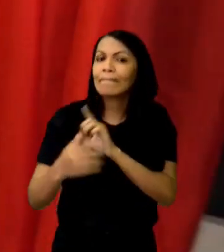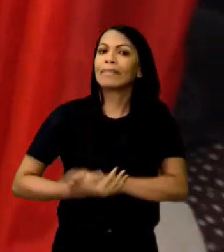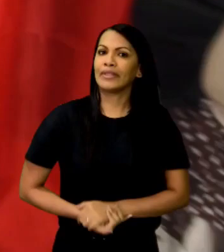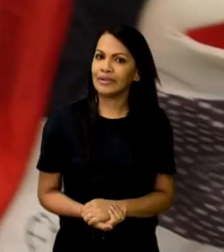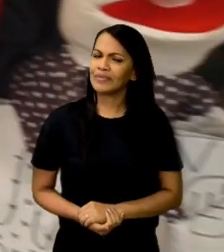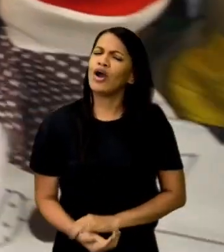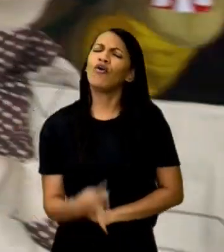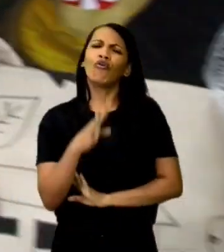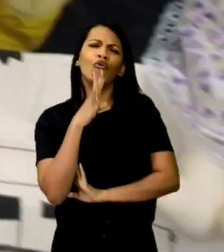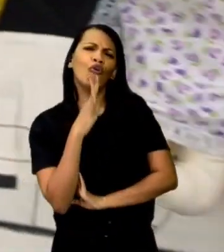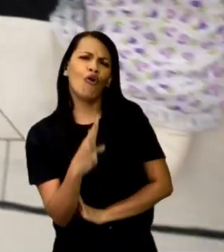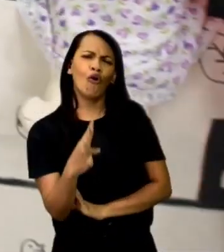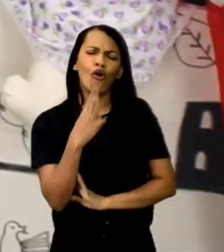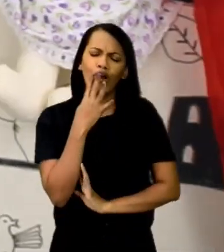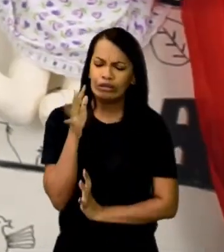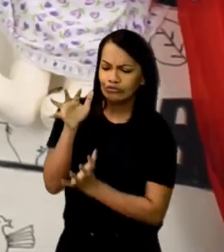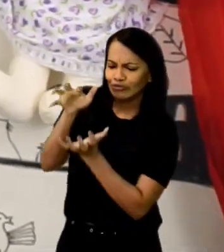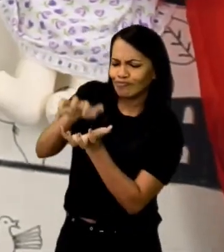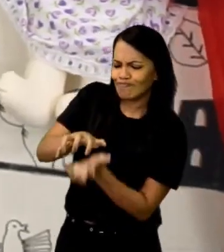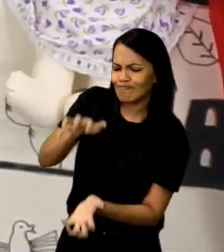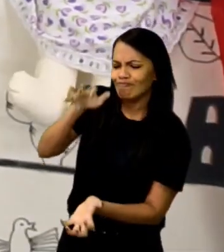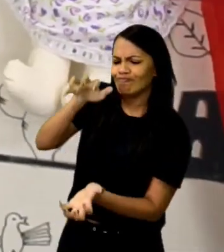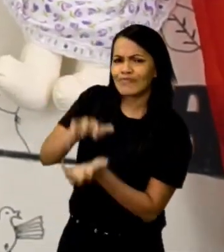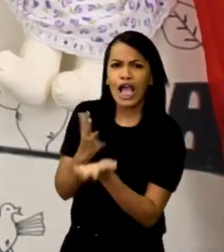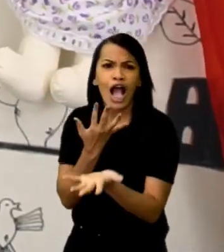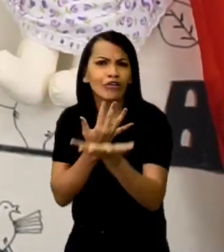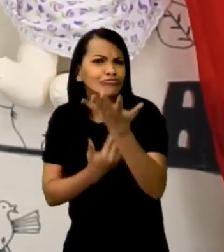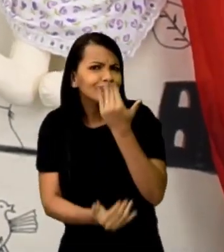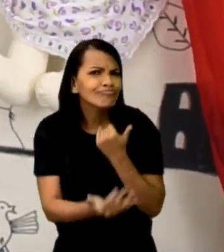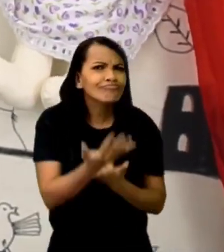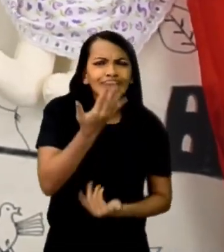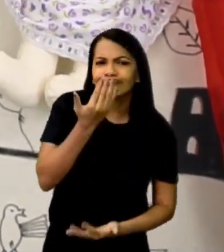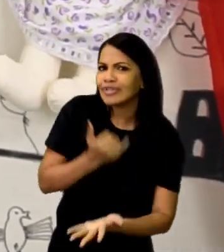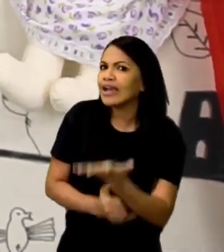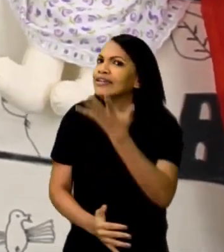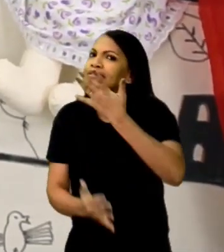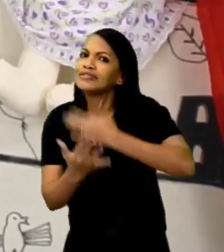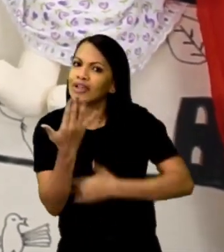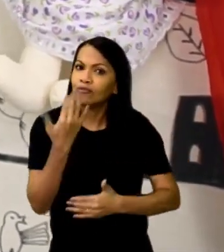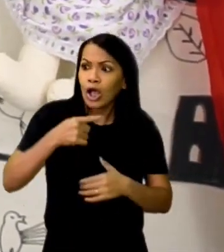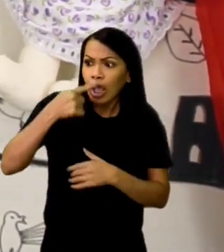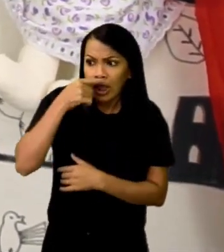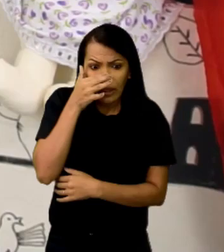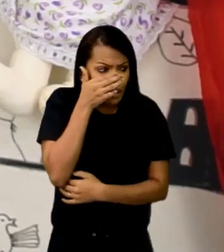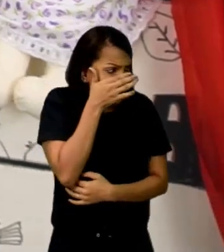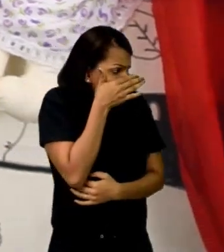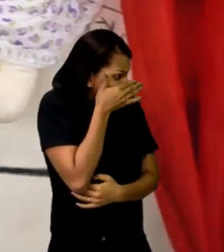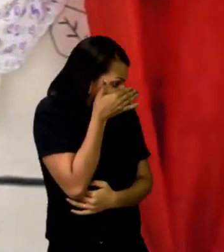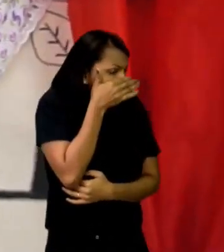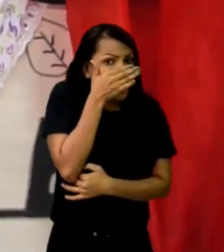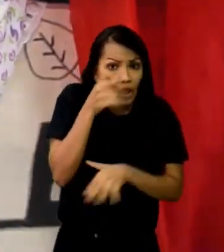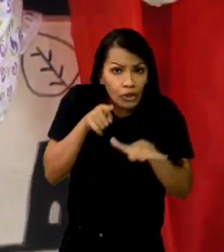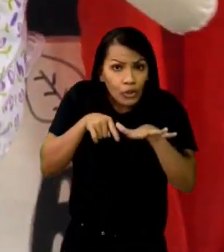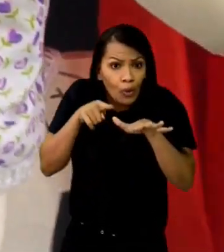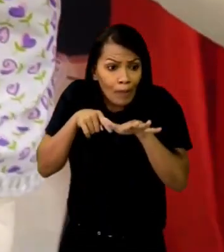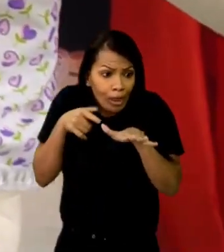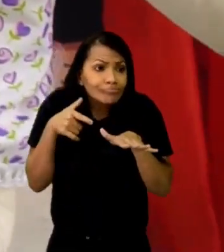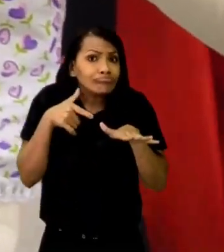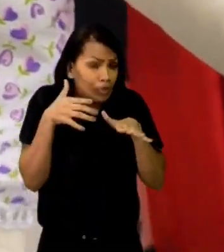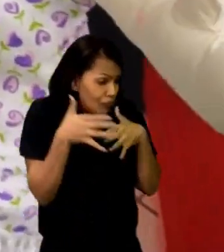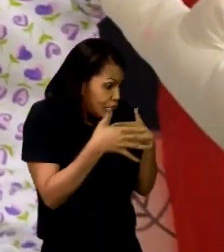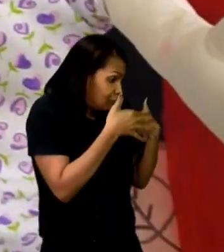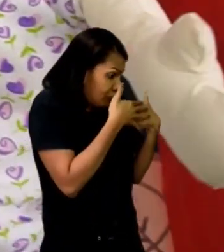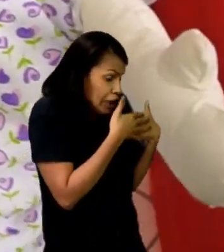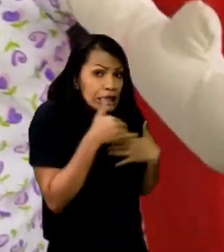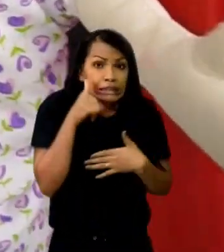um jacaré que gosta de comer. Esconda seu nariz, senão o